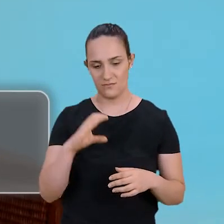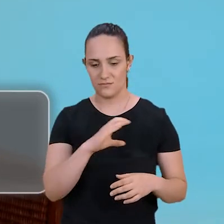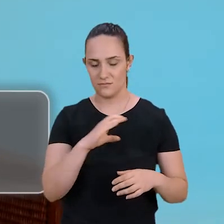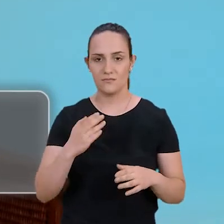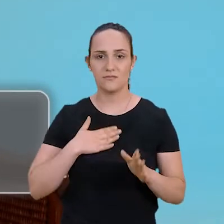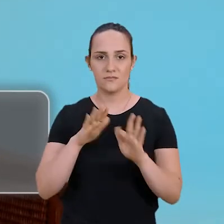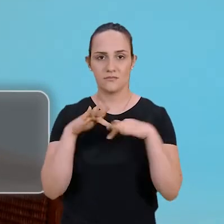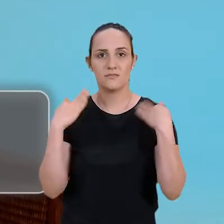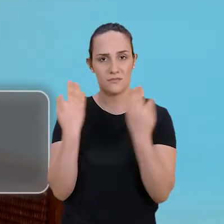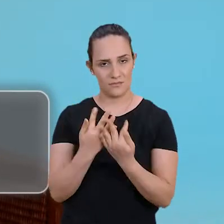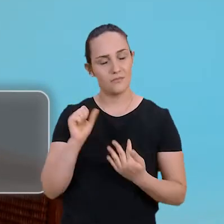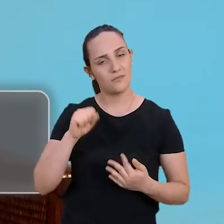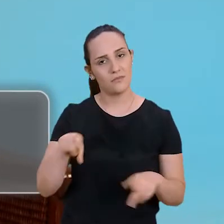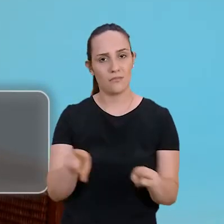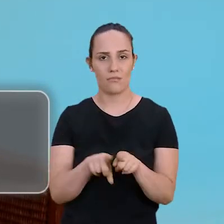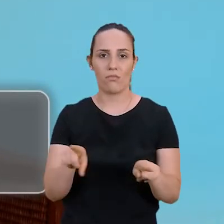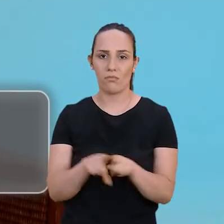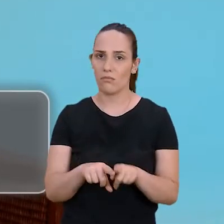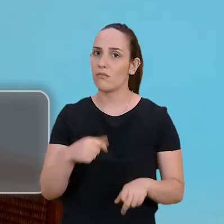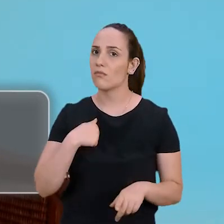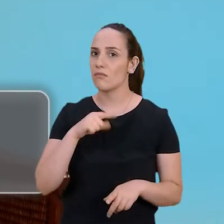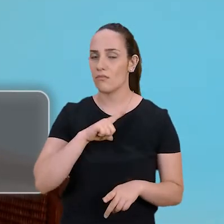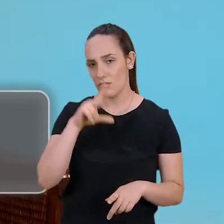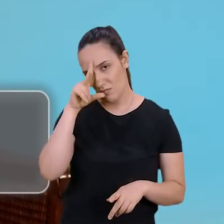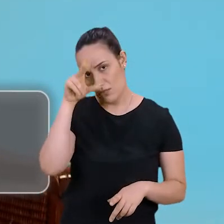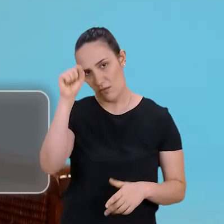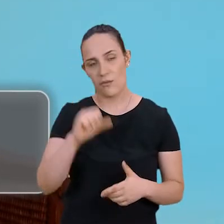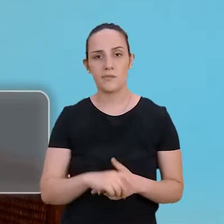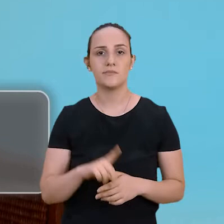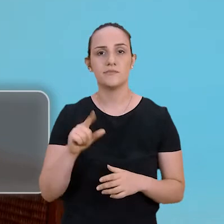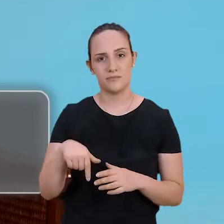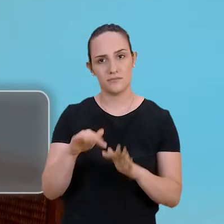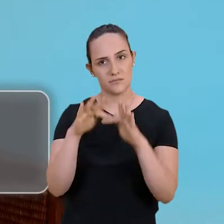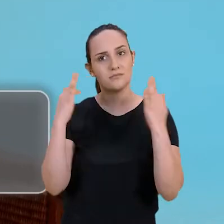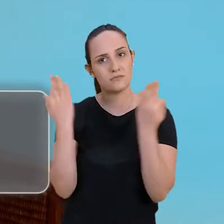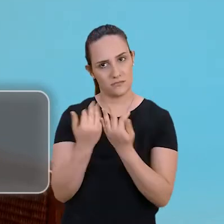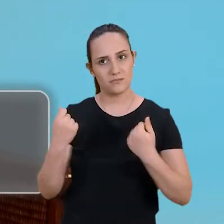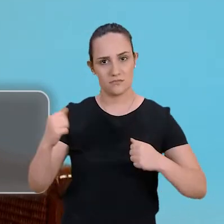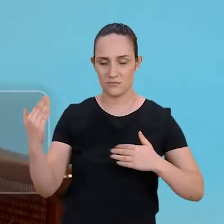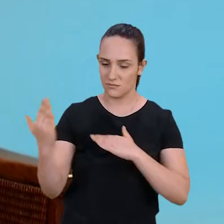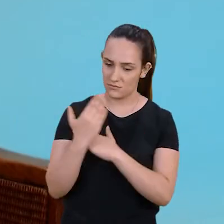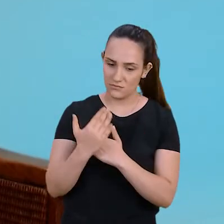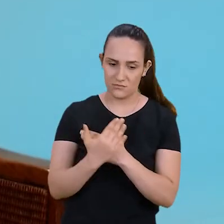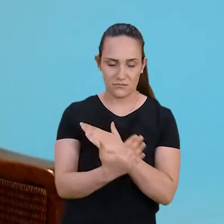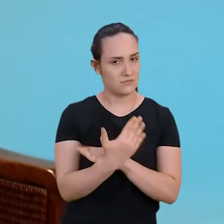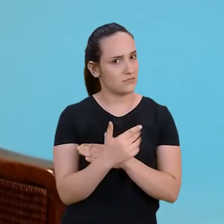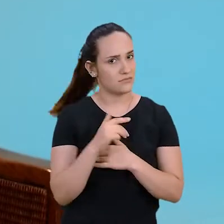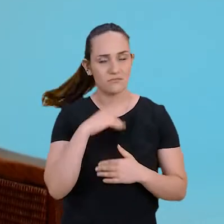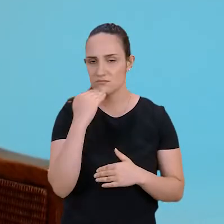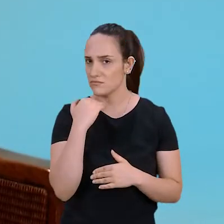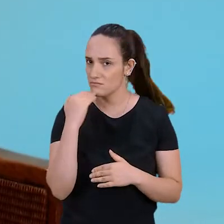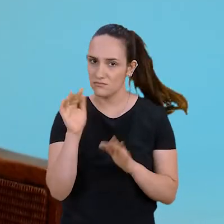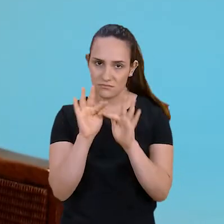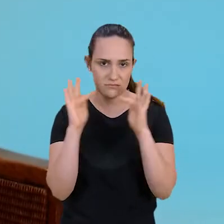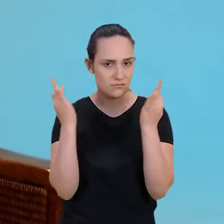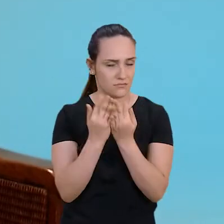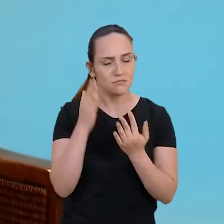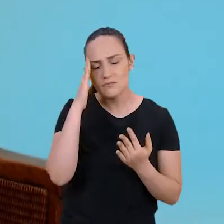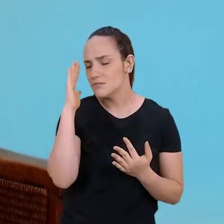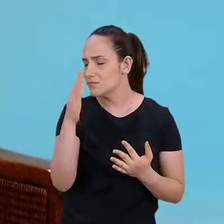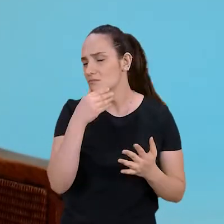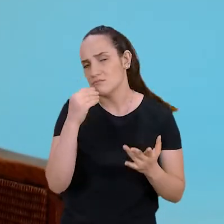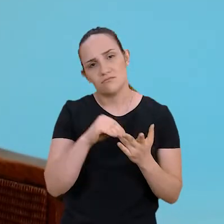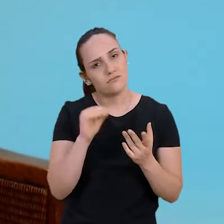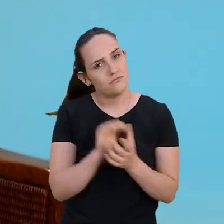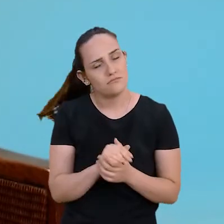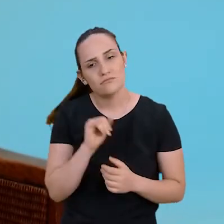católica, né? Então, assim, a família tem que estar junto. Não adianta, principalmente o marido, se